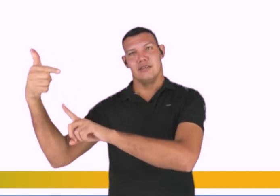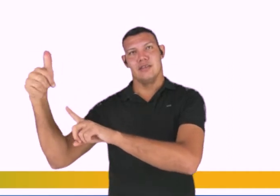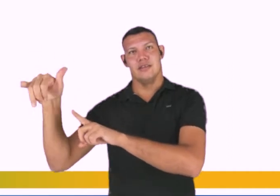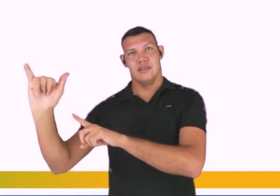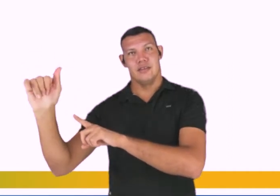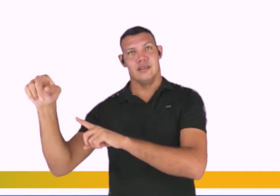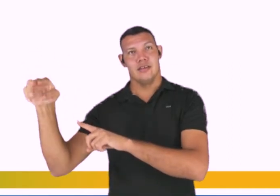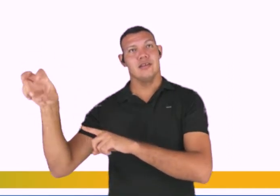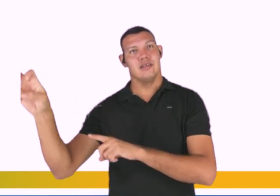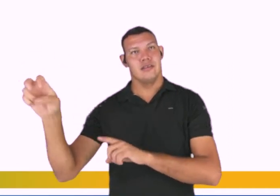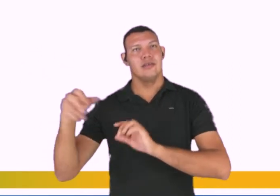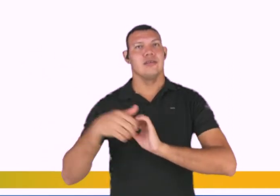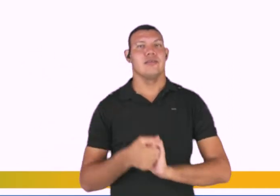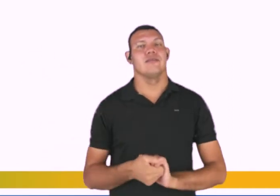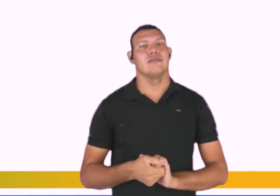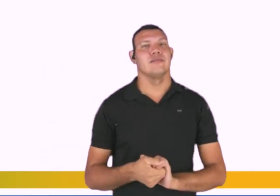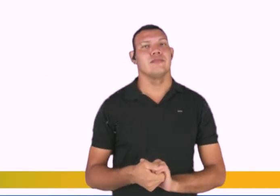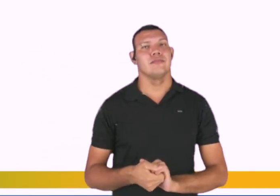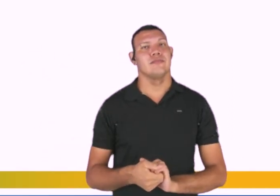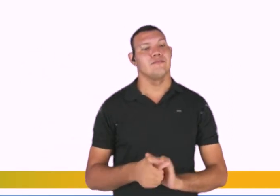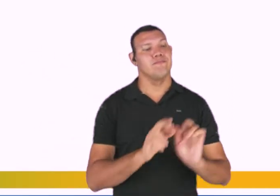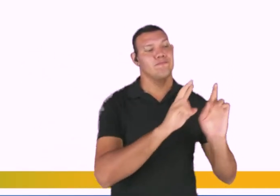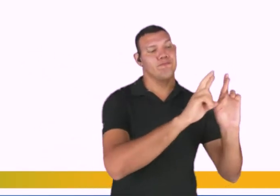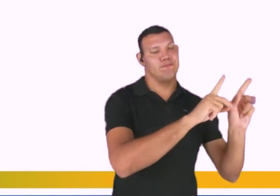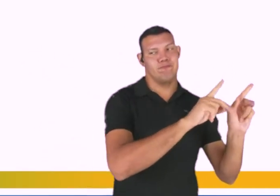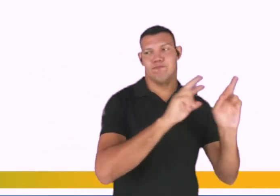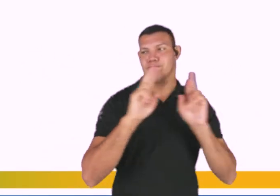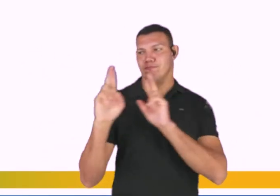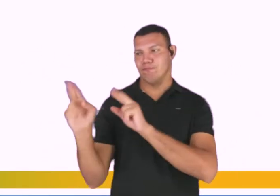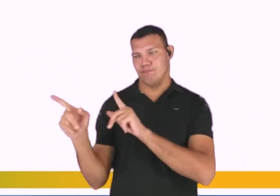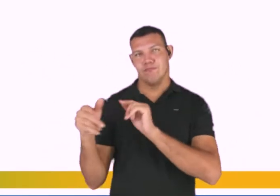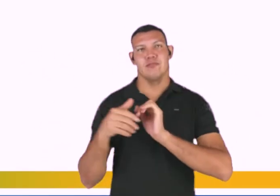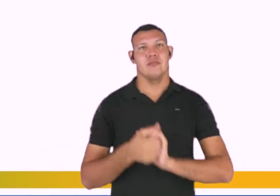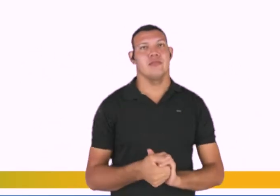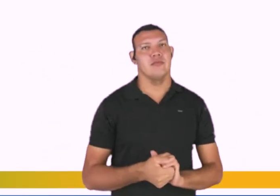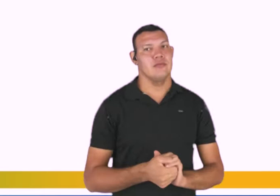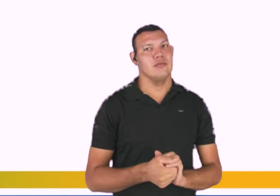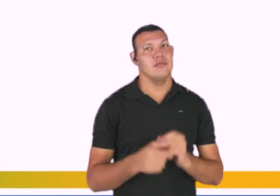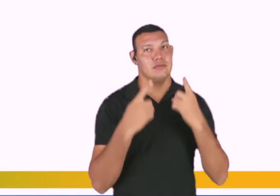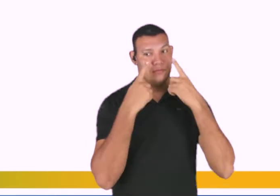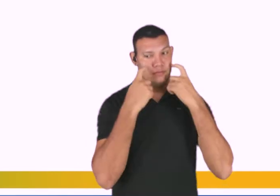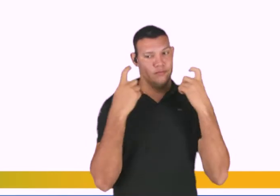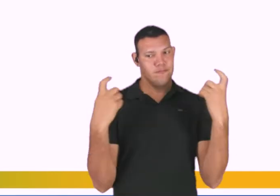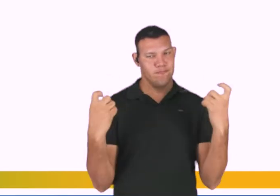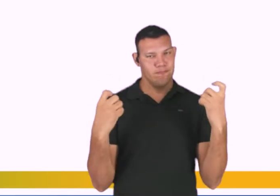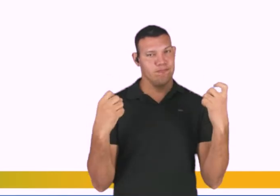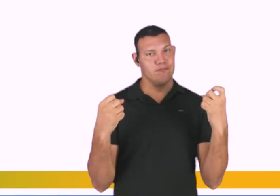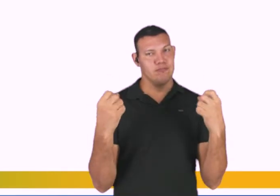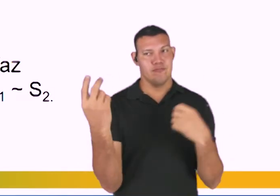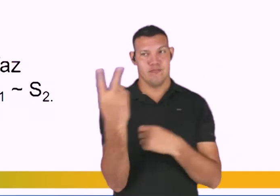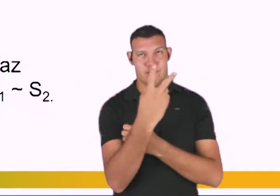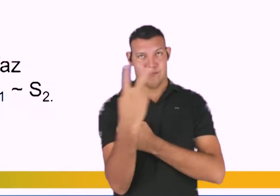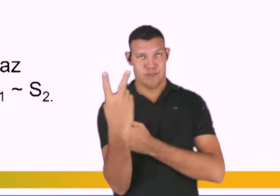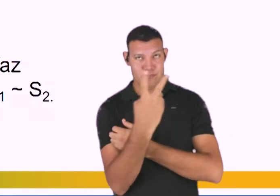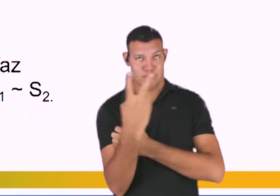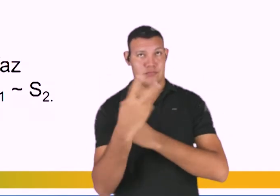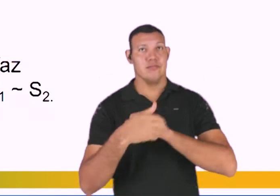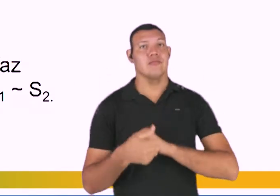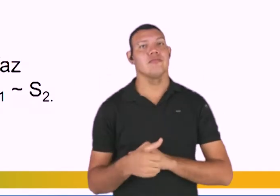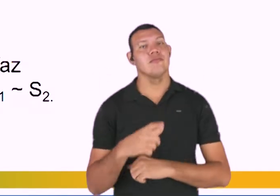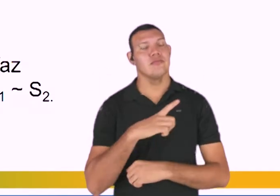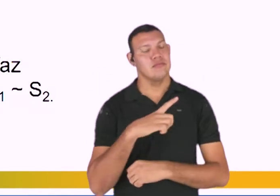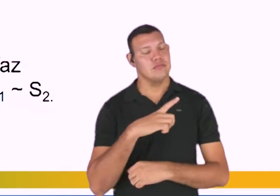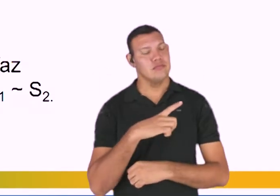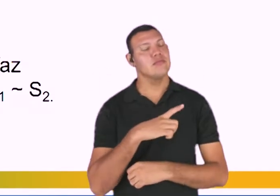mais 2y igual a 5. O interessante desses dois sistemas, pessoal, é que eles